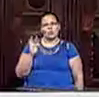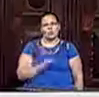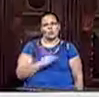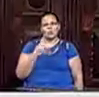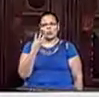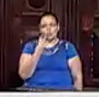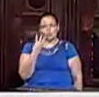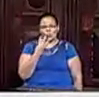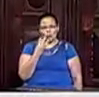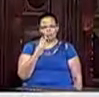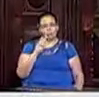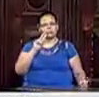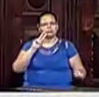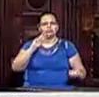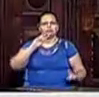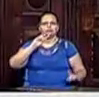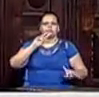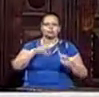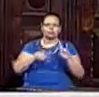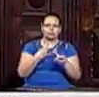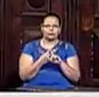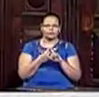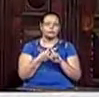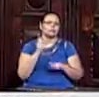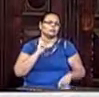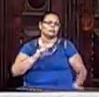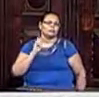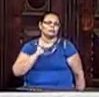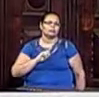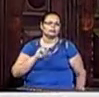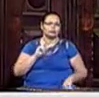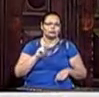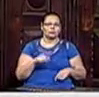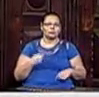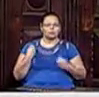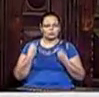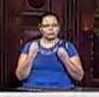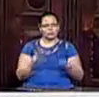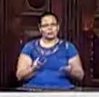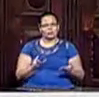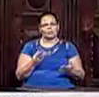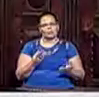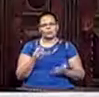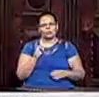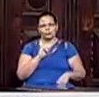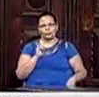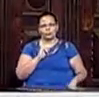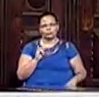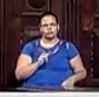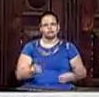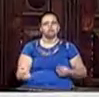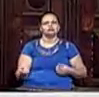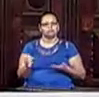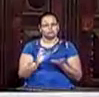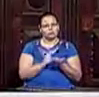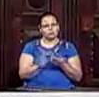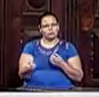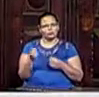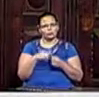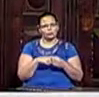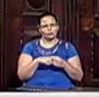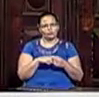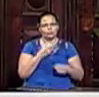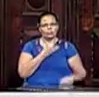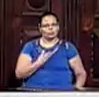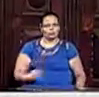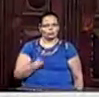4 vezes mais do que entrega a Minas Gerais na produção de impostos e recebe de volta da